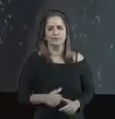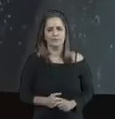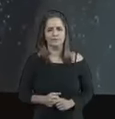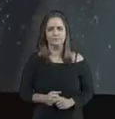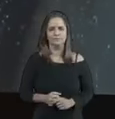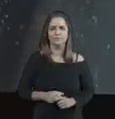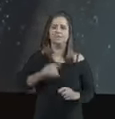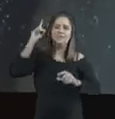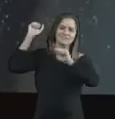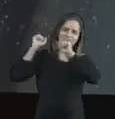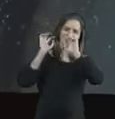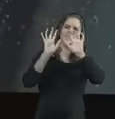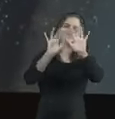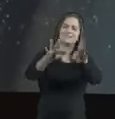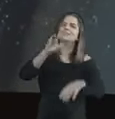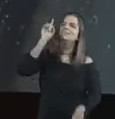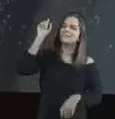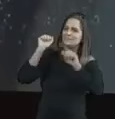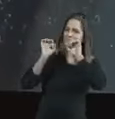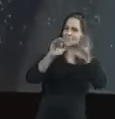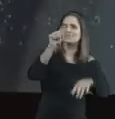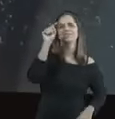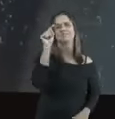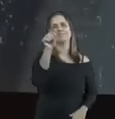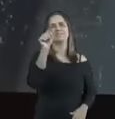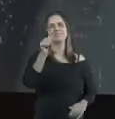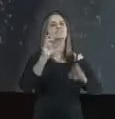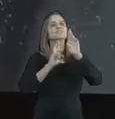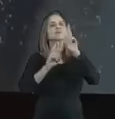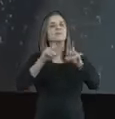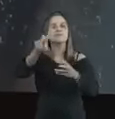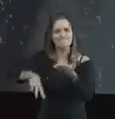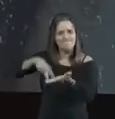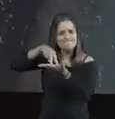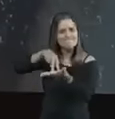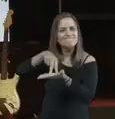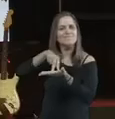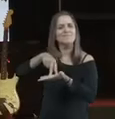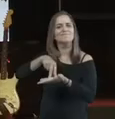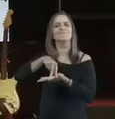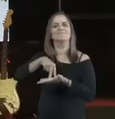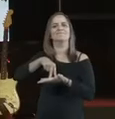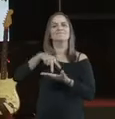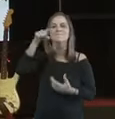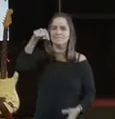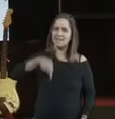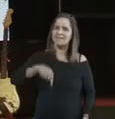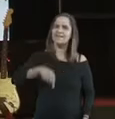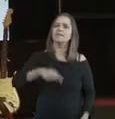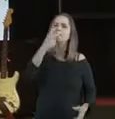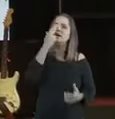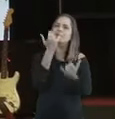Que nada nem ninguém nos afaste da família e da unidade. Nós somos um time. Nós vamos